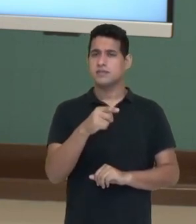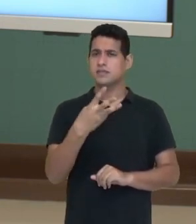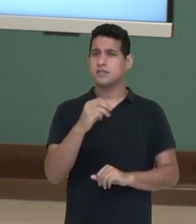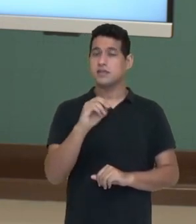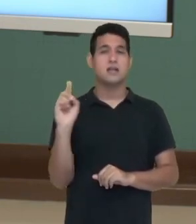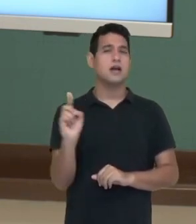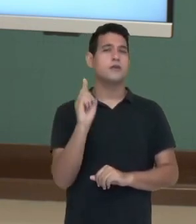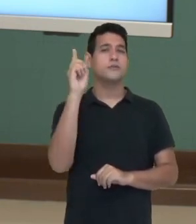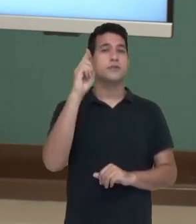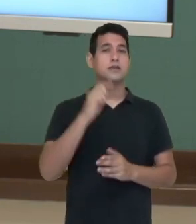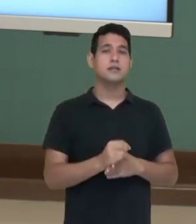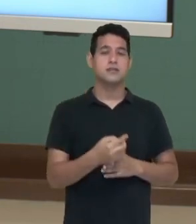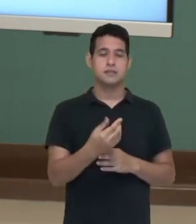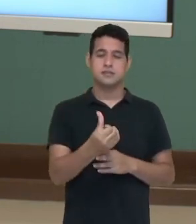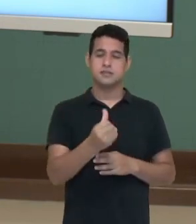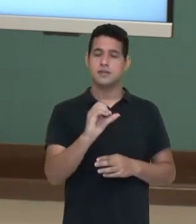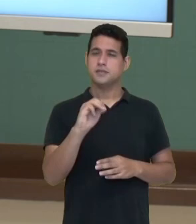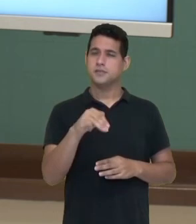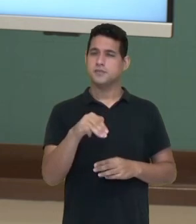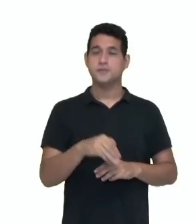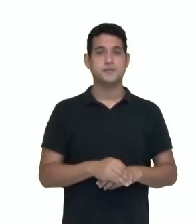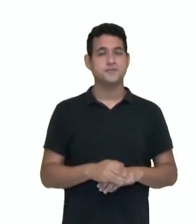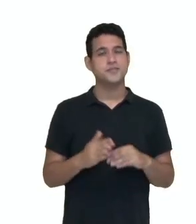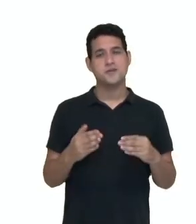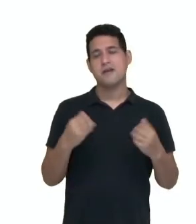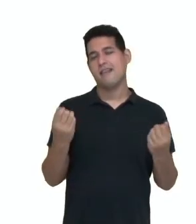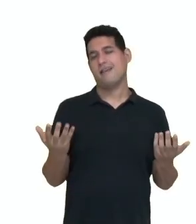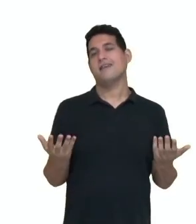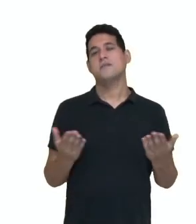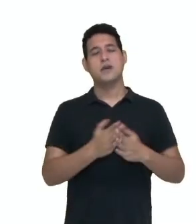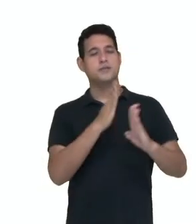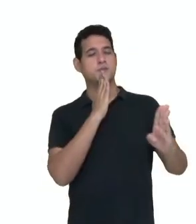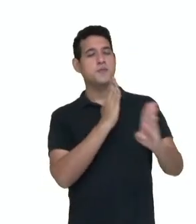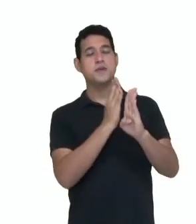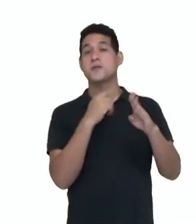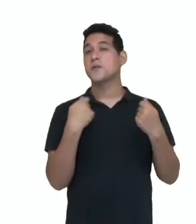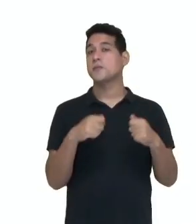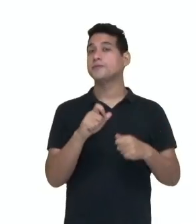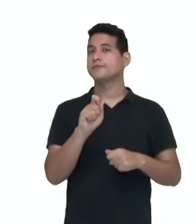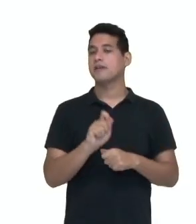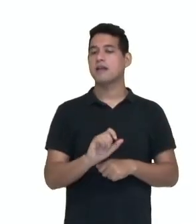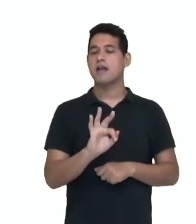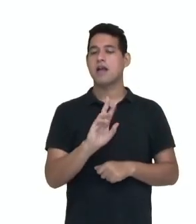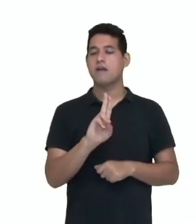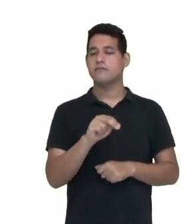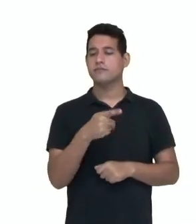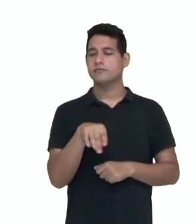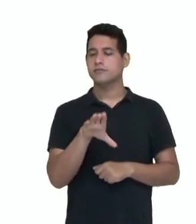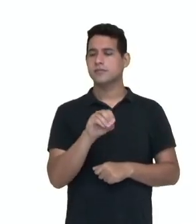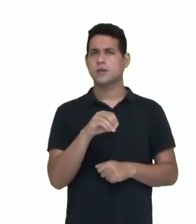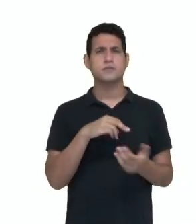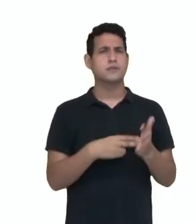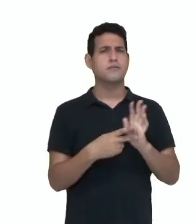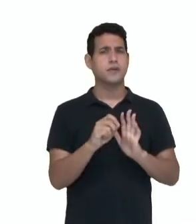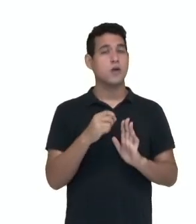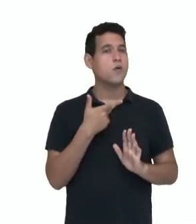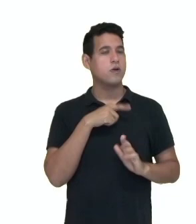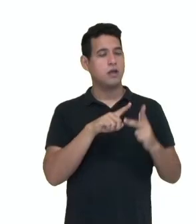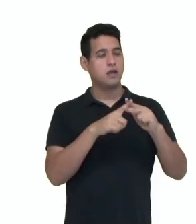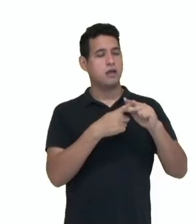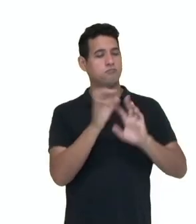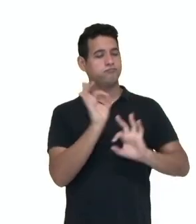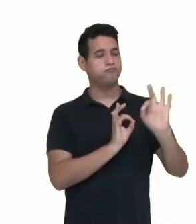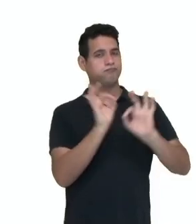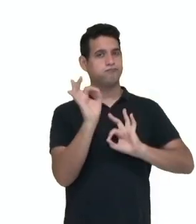altura 6 centímetros. Então, é claro que para descobrir isso eu precisava da função. E a função eu consigo montar